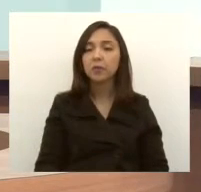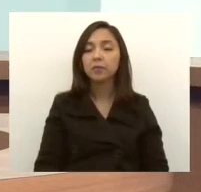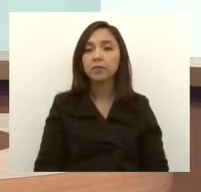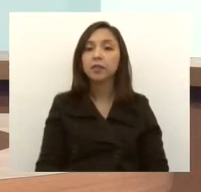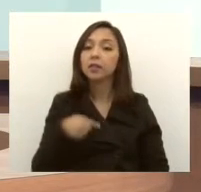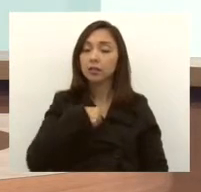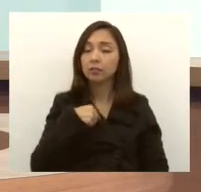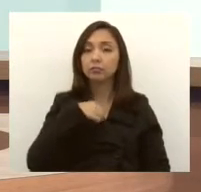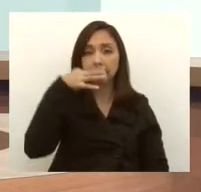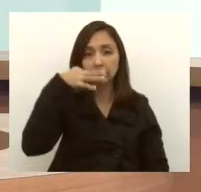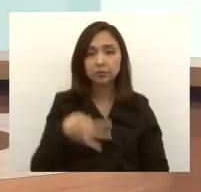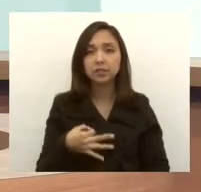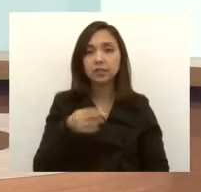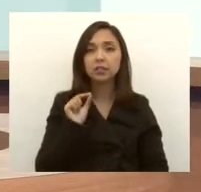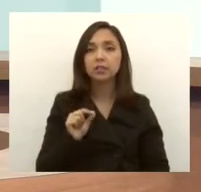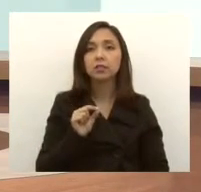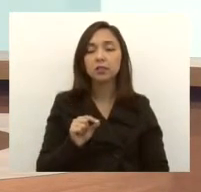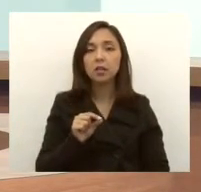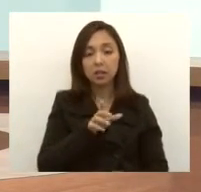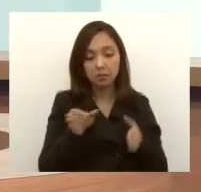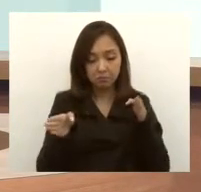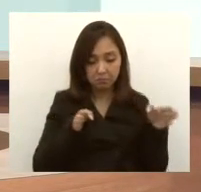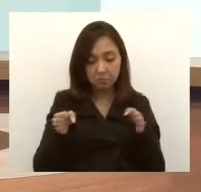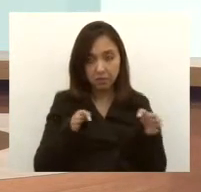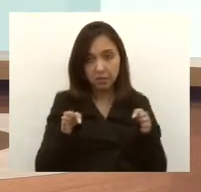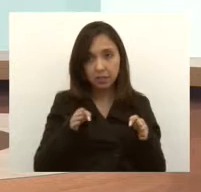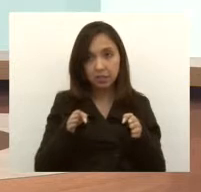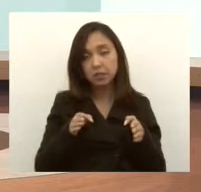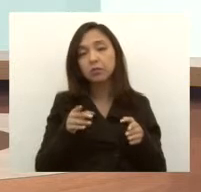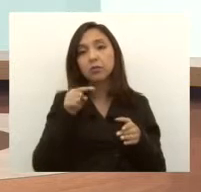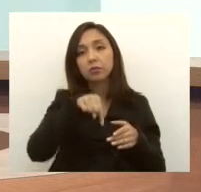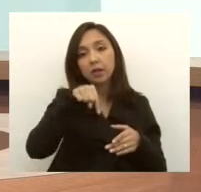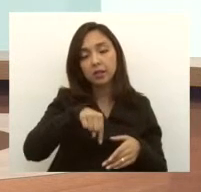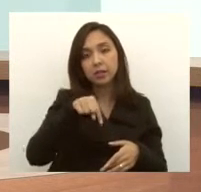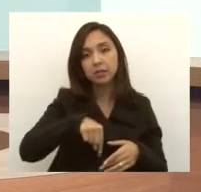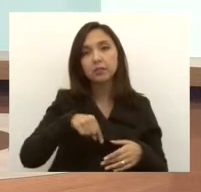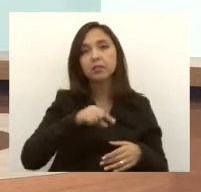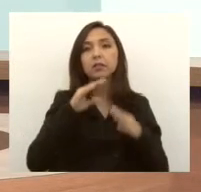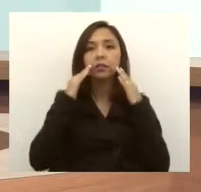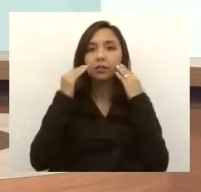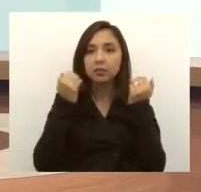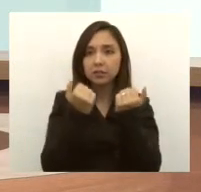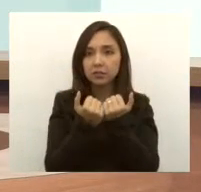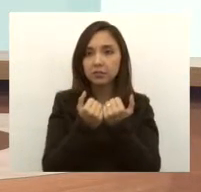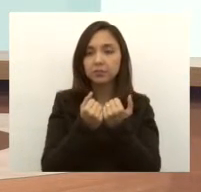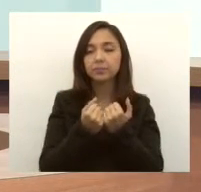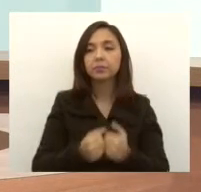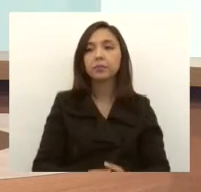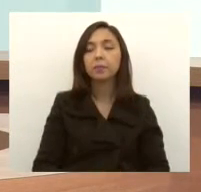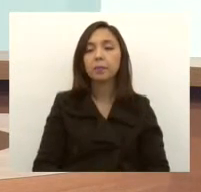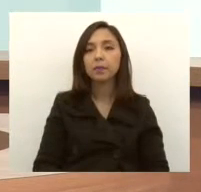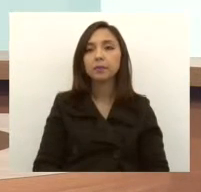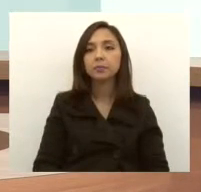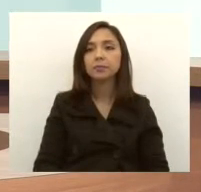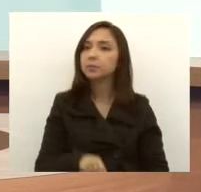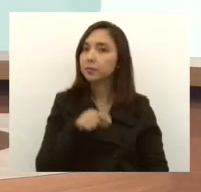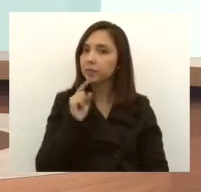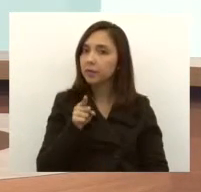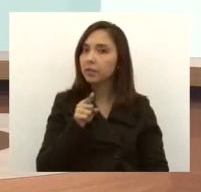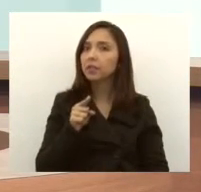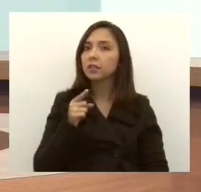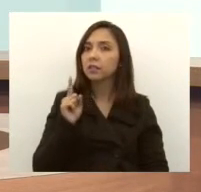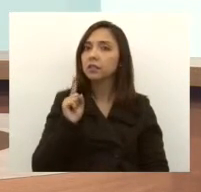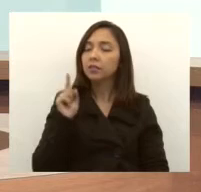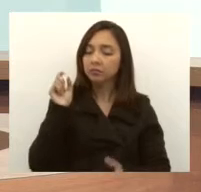tenho certeza que ele, nesse período que passará aqui na Câmara Municipal, sem dúvida alguma,